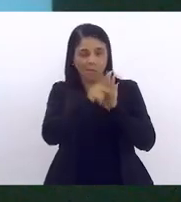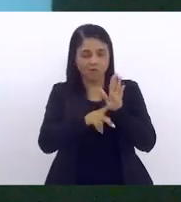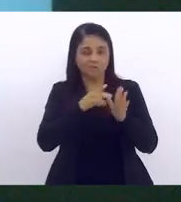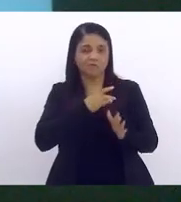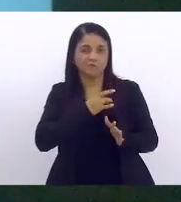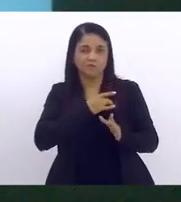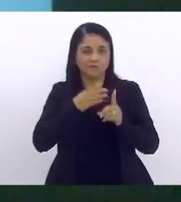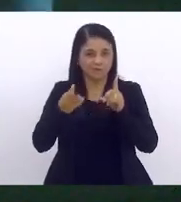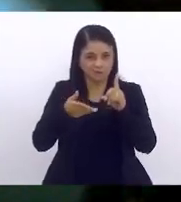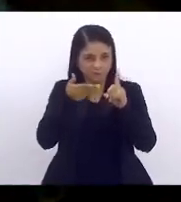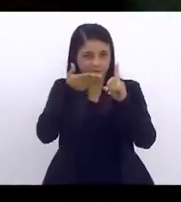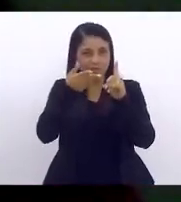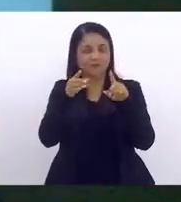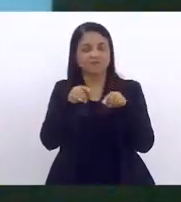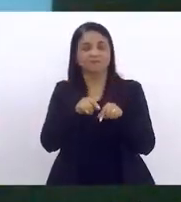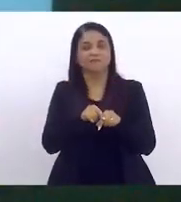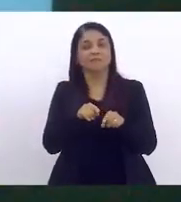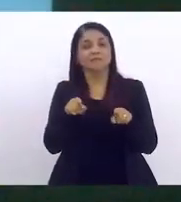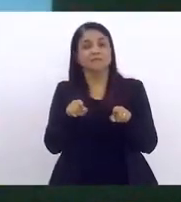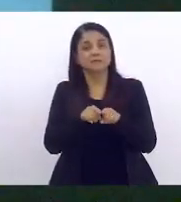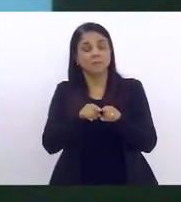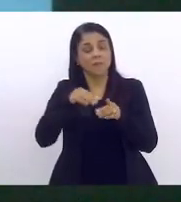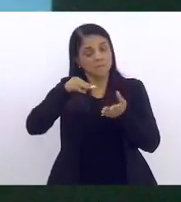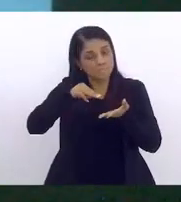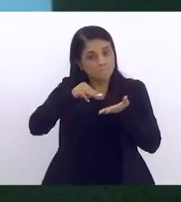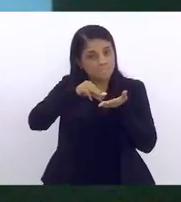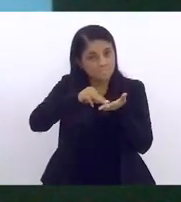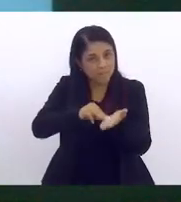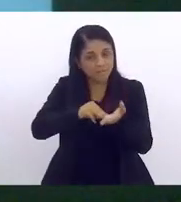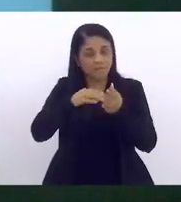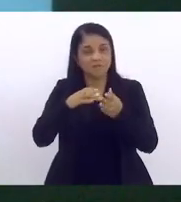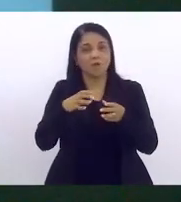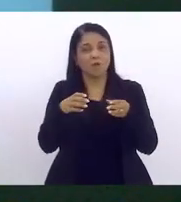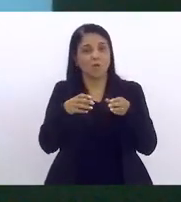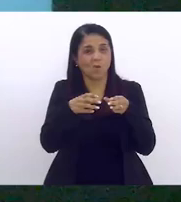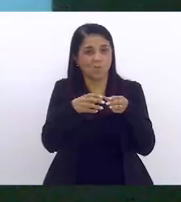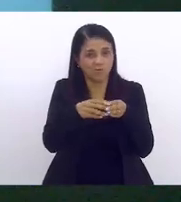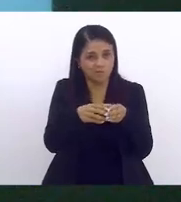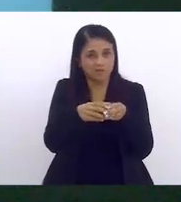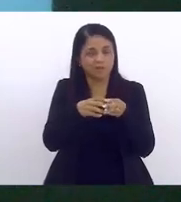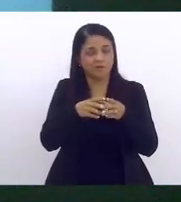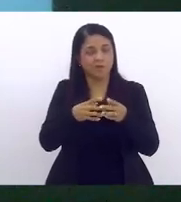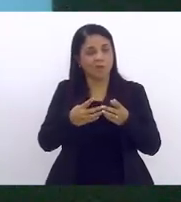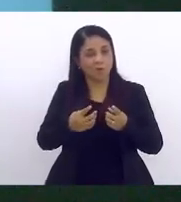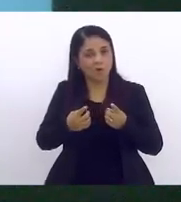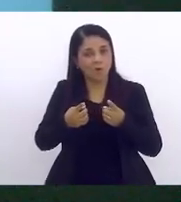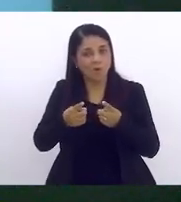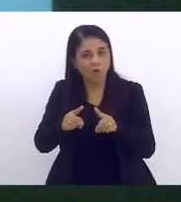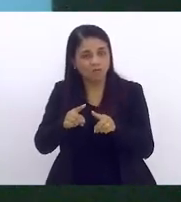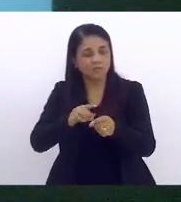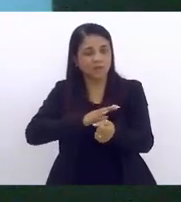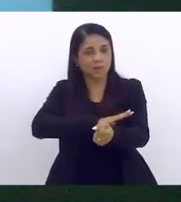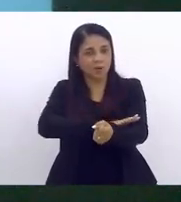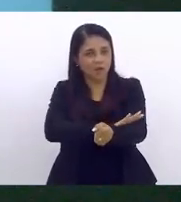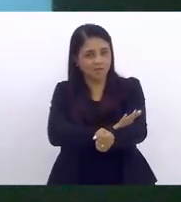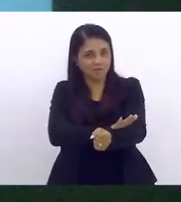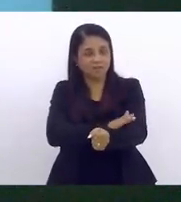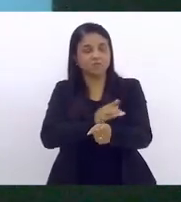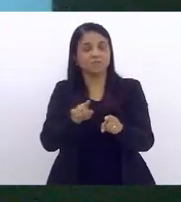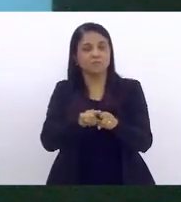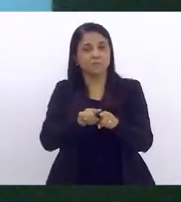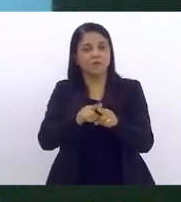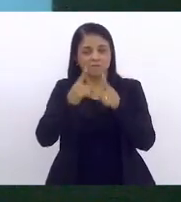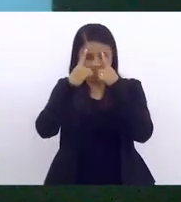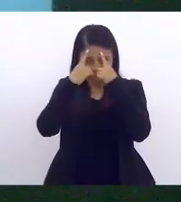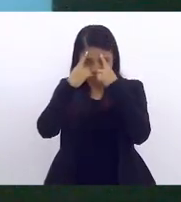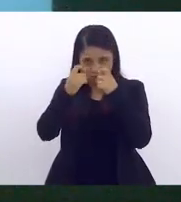doulas. Também membro da Comissão de Combate ao Racismo e à Violência Obstétrica, que acabou de se